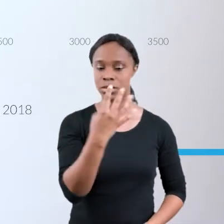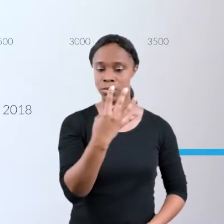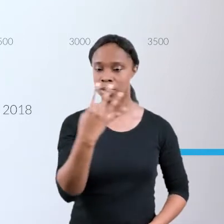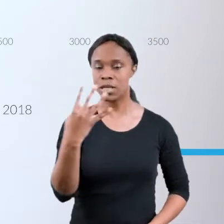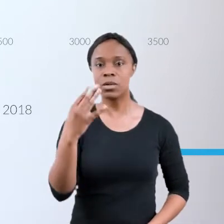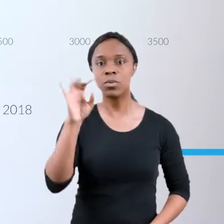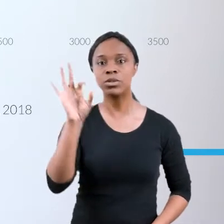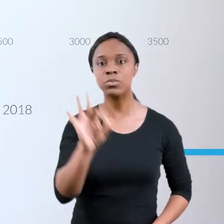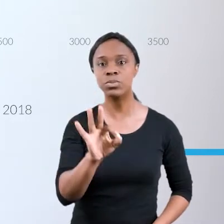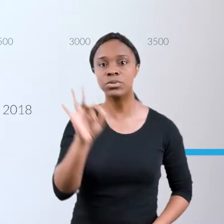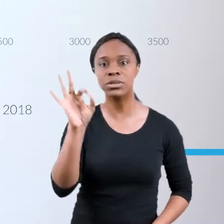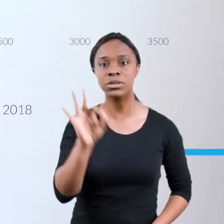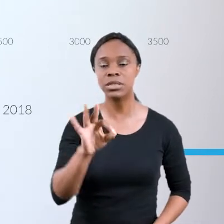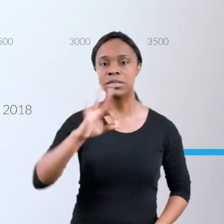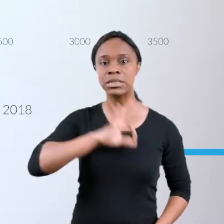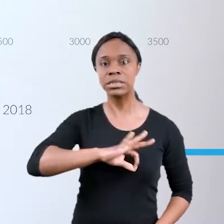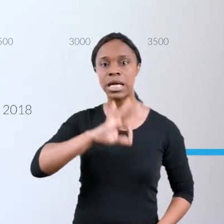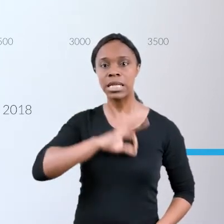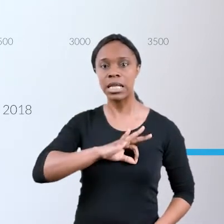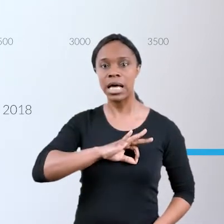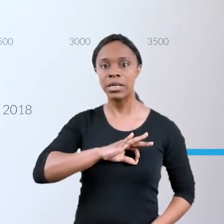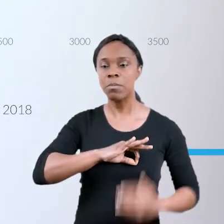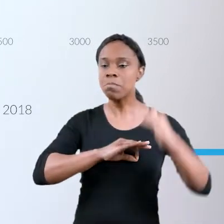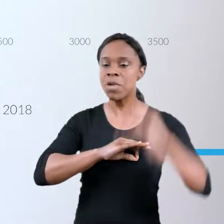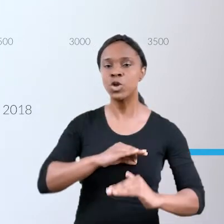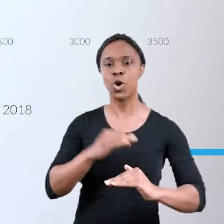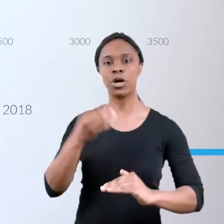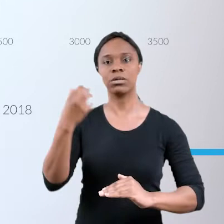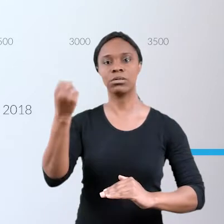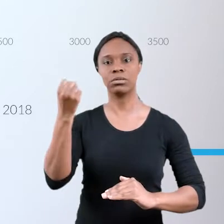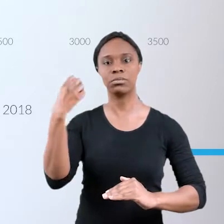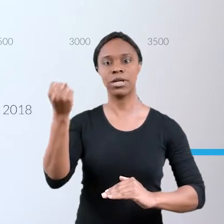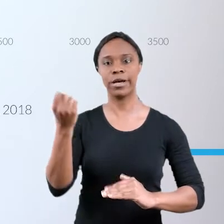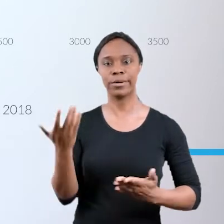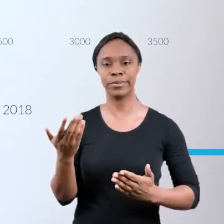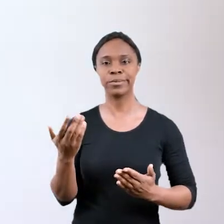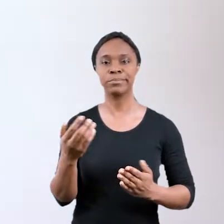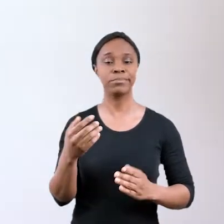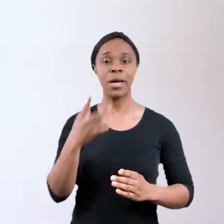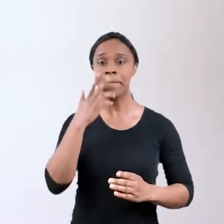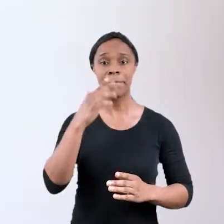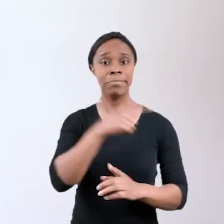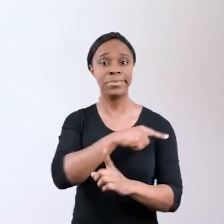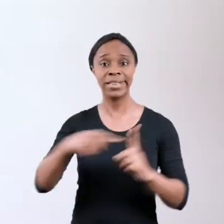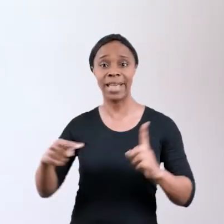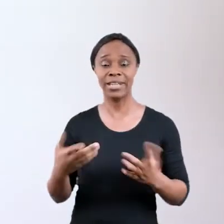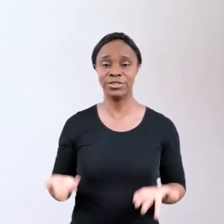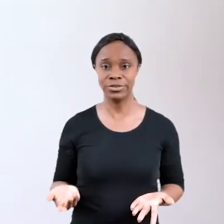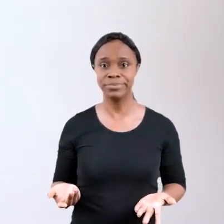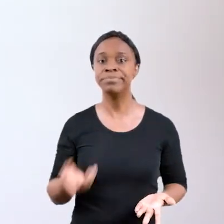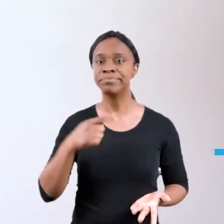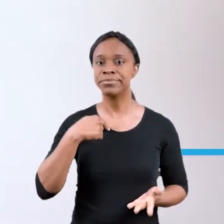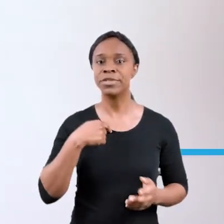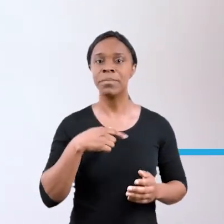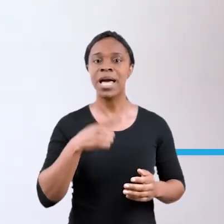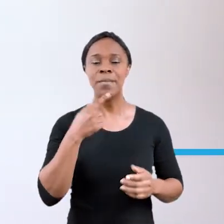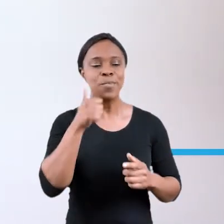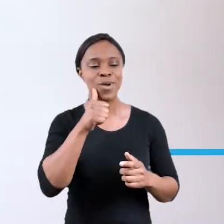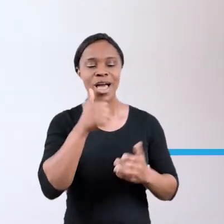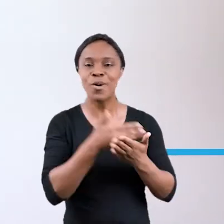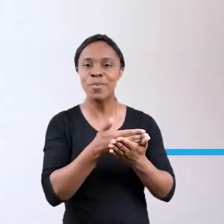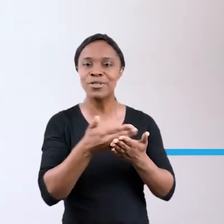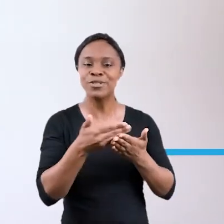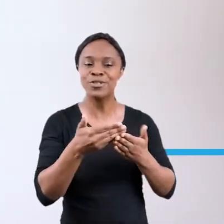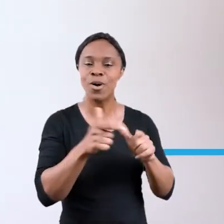44% do salário dos homens brancos, menos da metade do salário. O aumento da escolaridade das mulheres, que